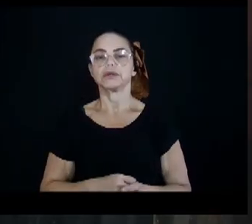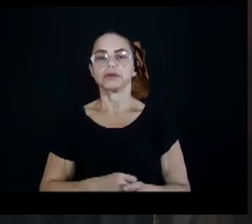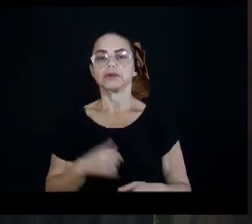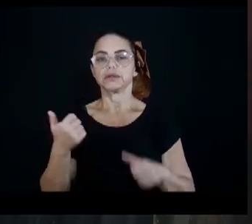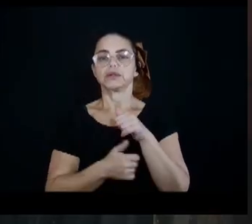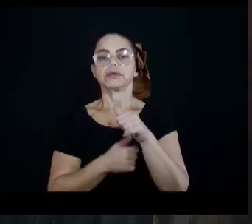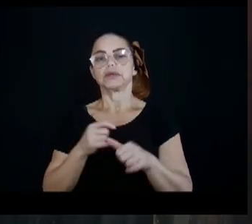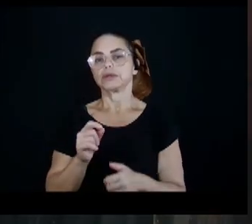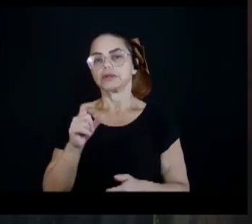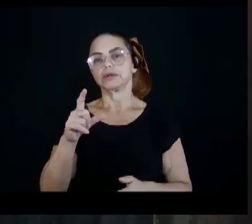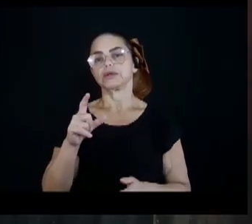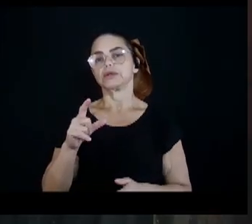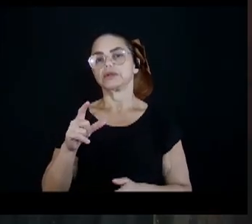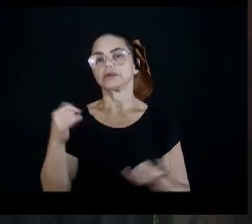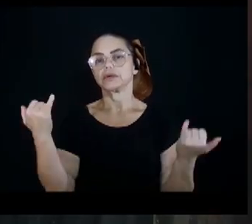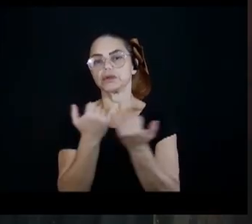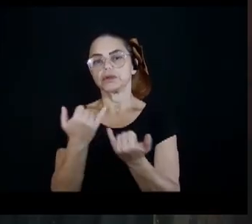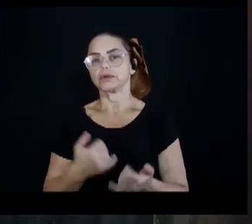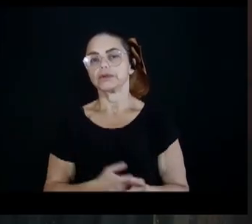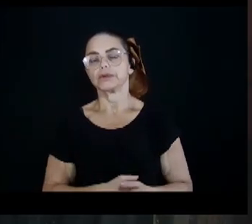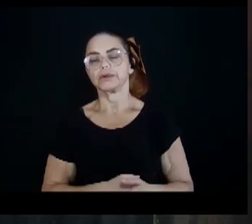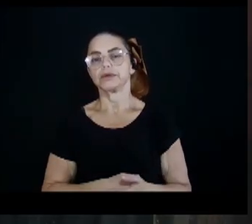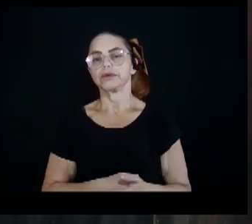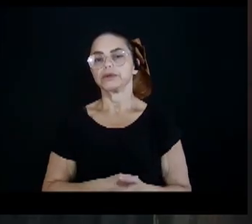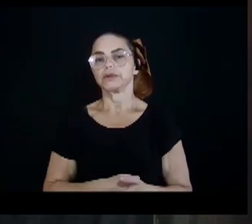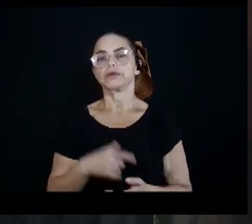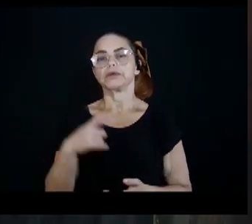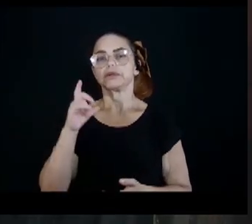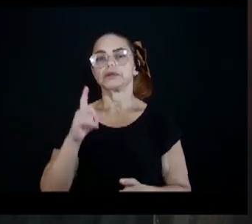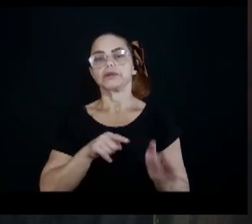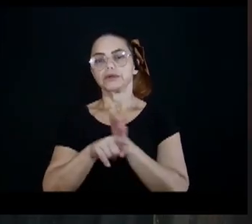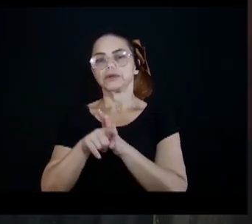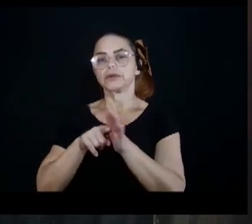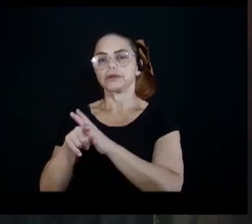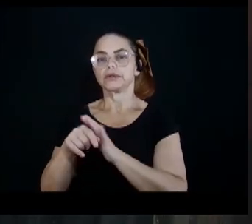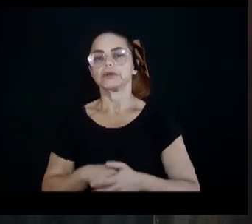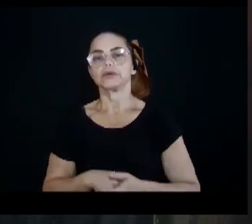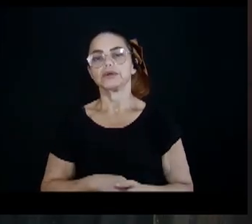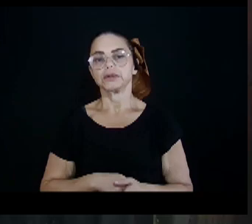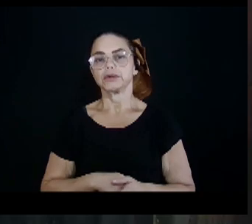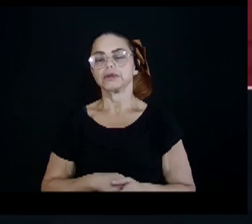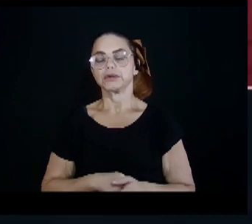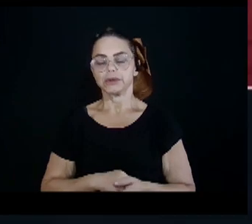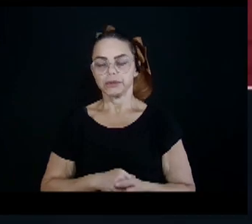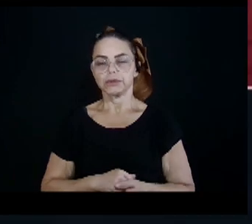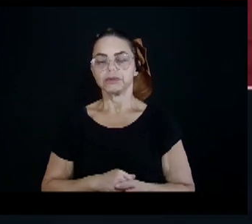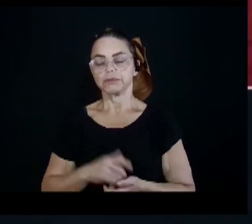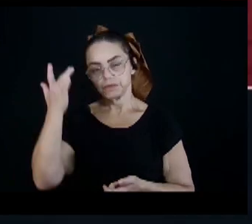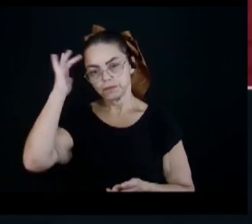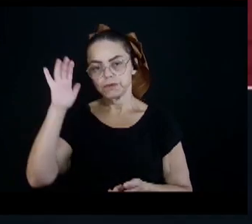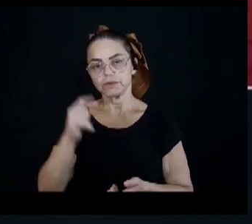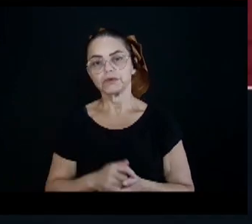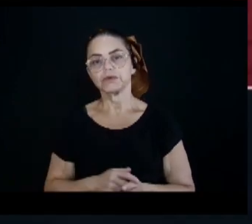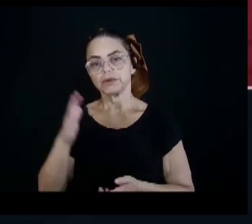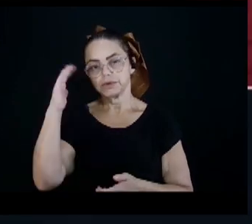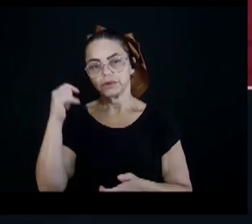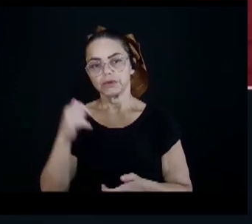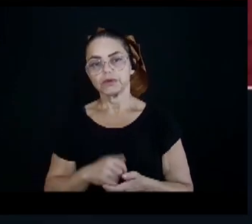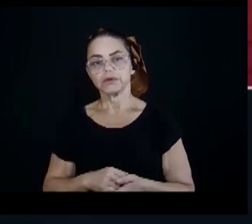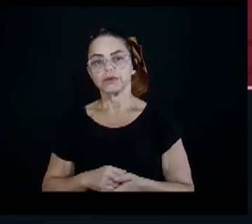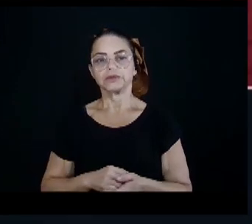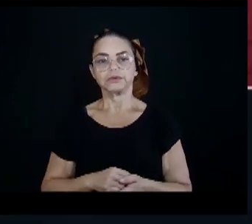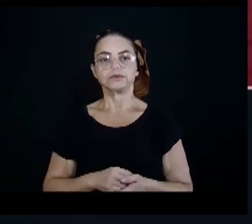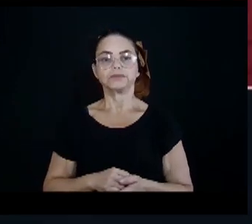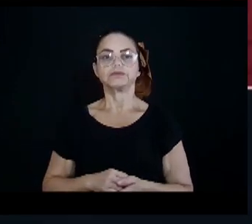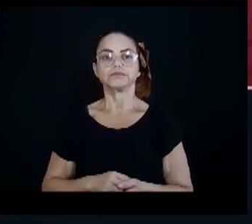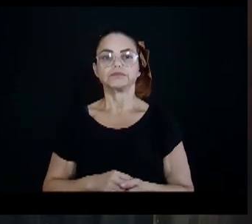trazer o sucesso. Ao contrário, nós temos já pesquisas dizendo, não é mesmo, Aldo? Não sei se você está por dentro disso, mas eu, na área de